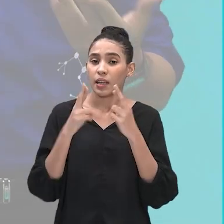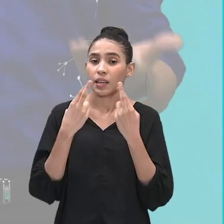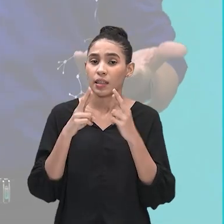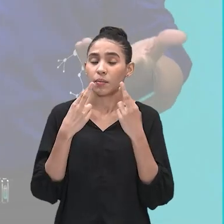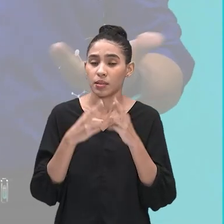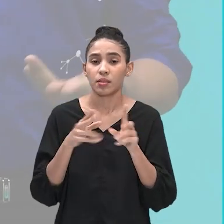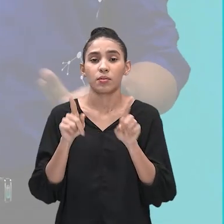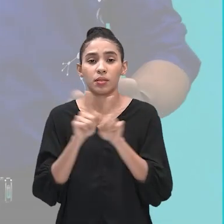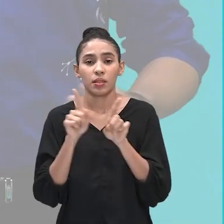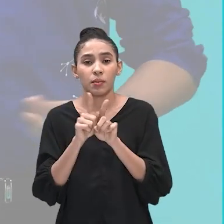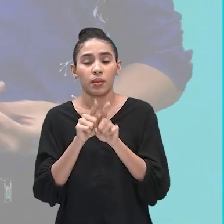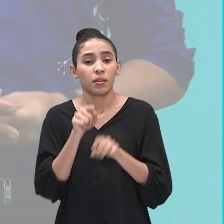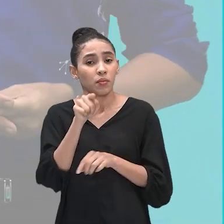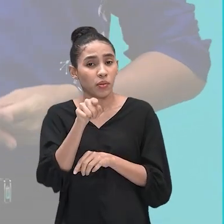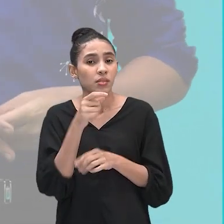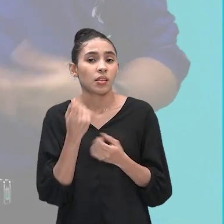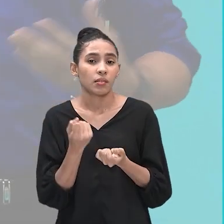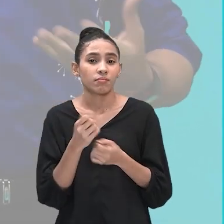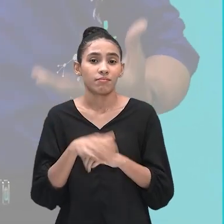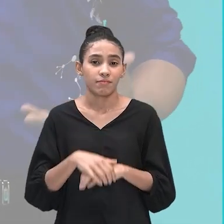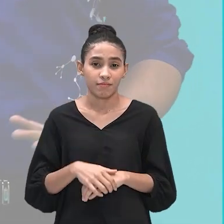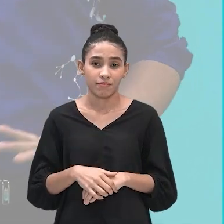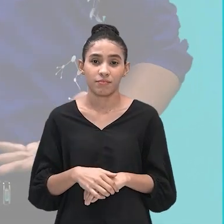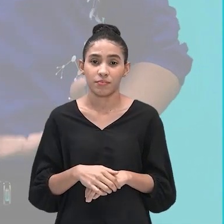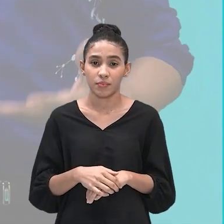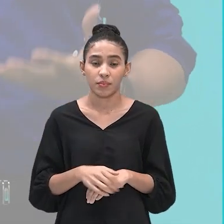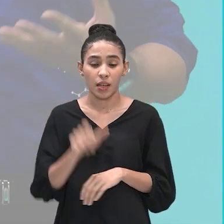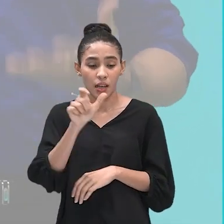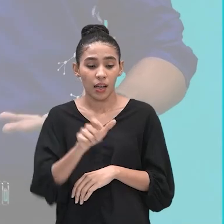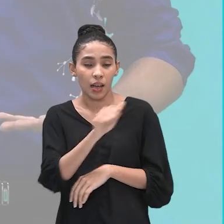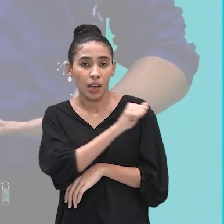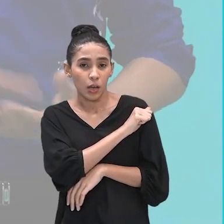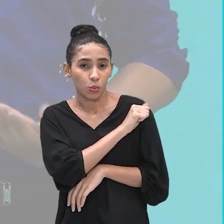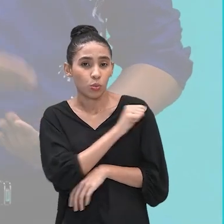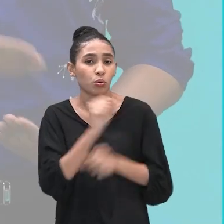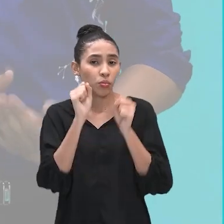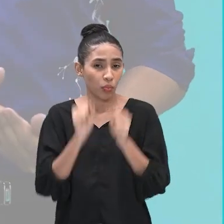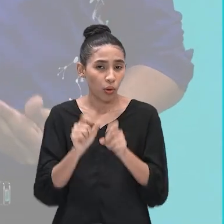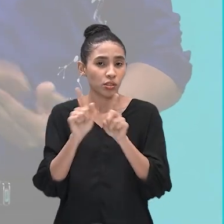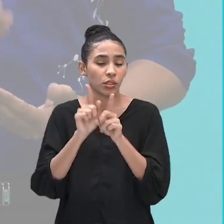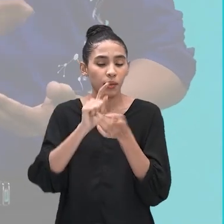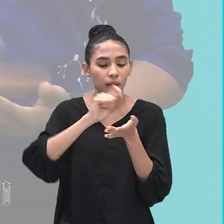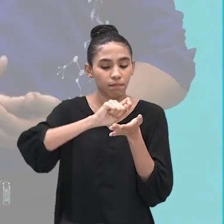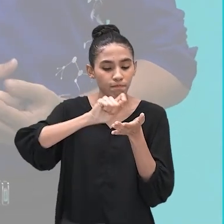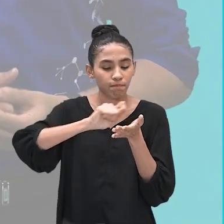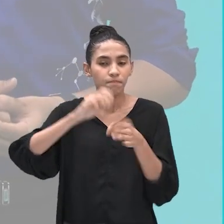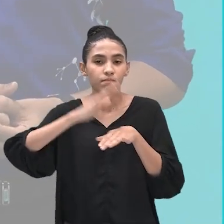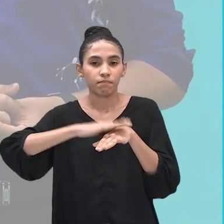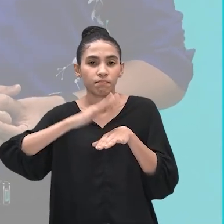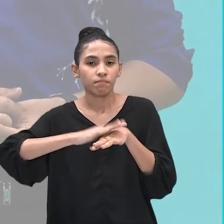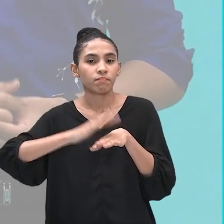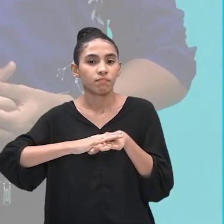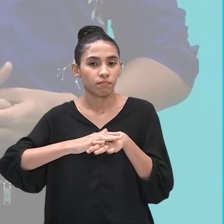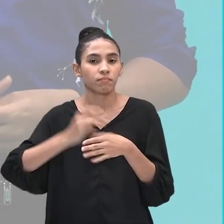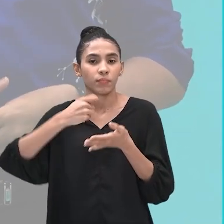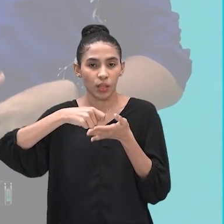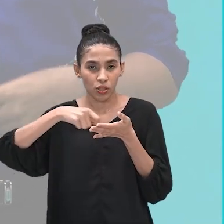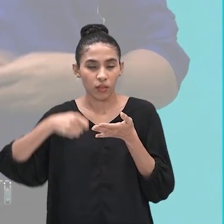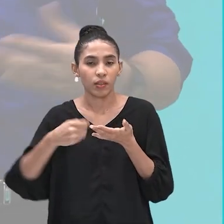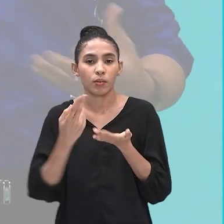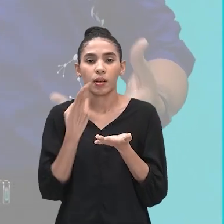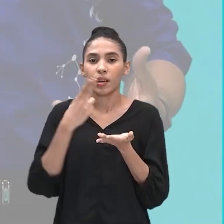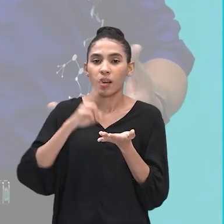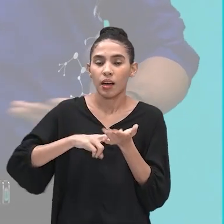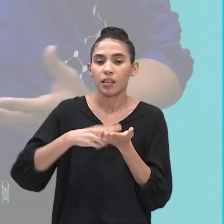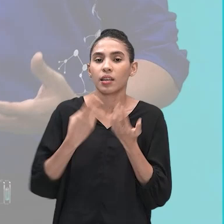que também você aí, enquanto aluno, pode fazer sim, escrever uma carta de reclamação